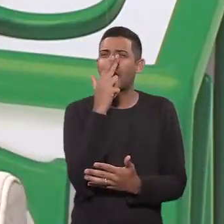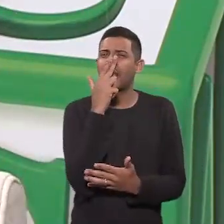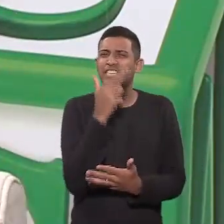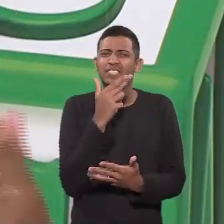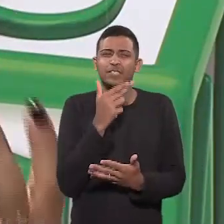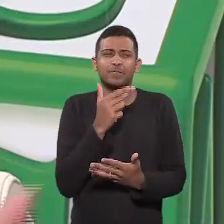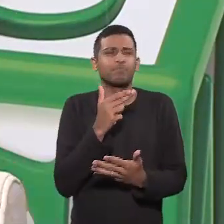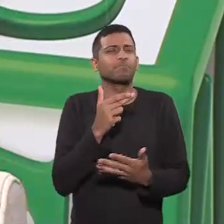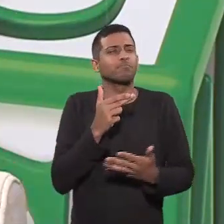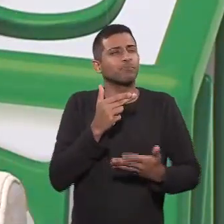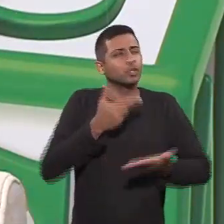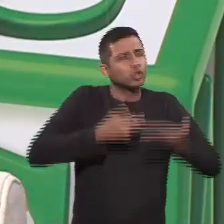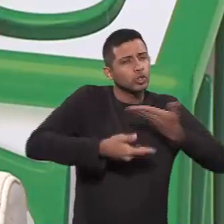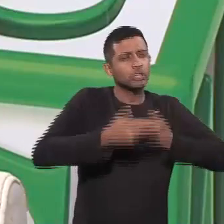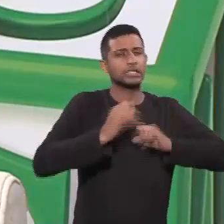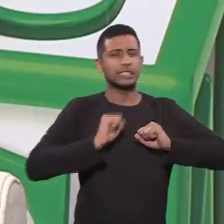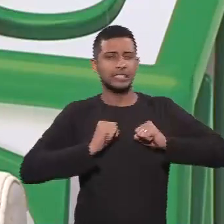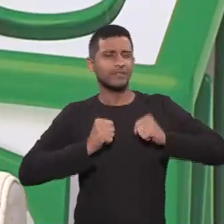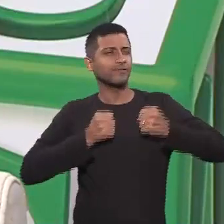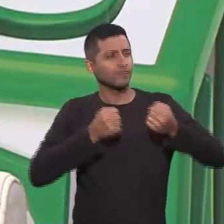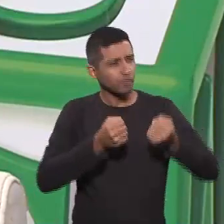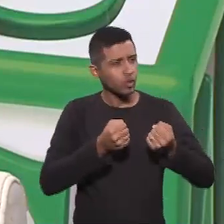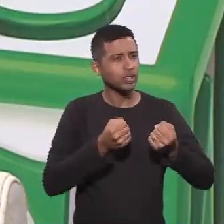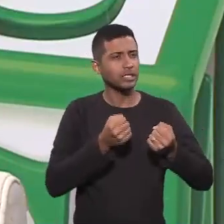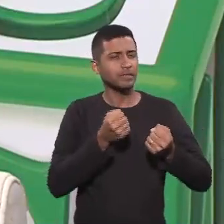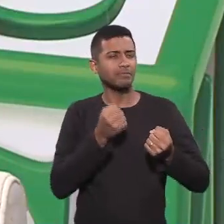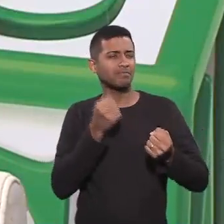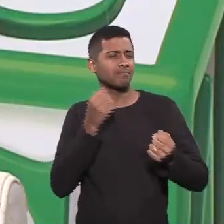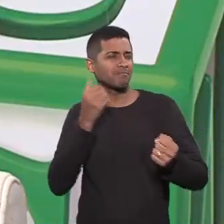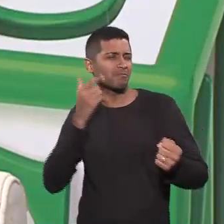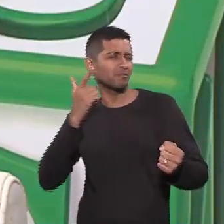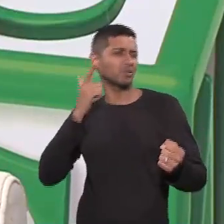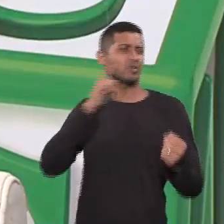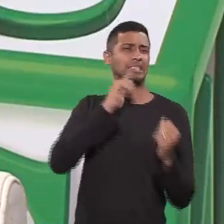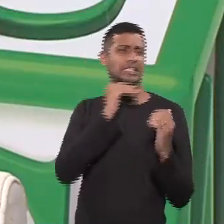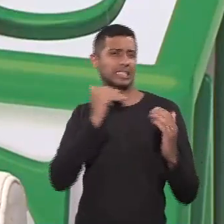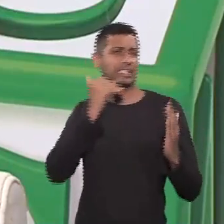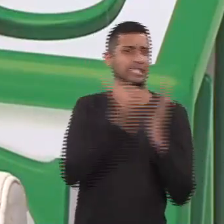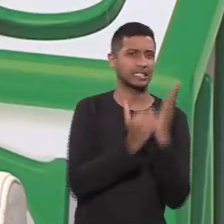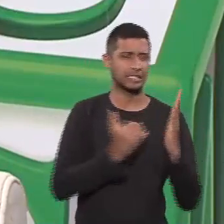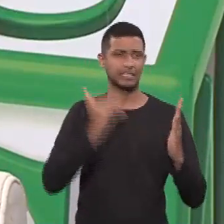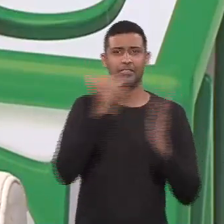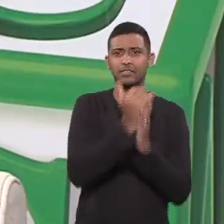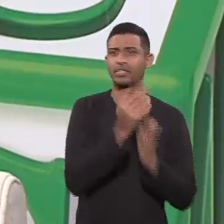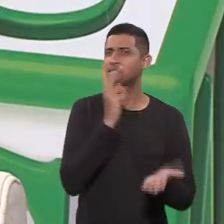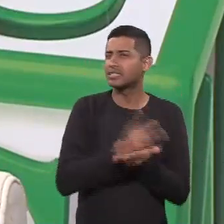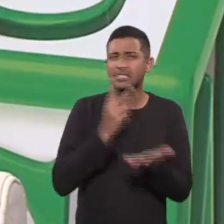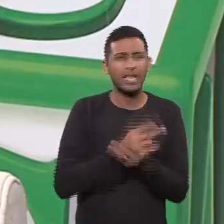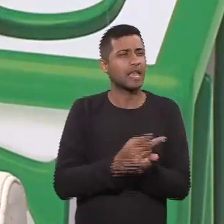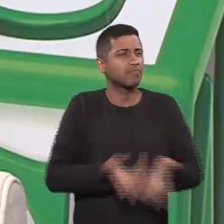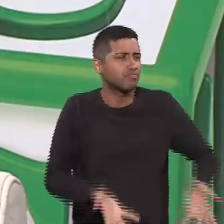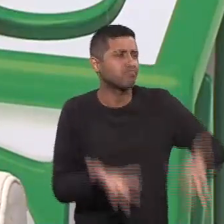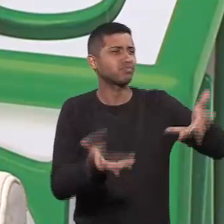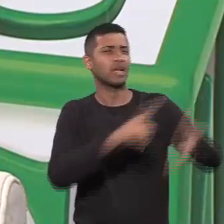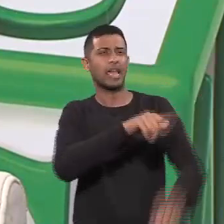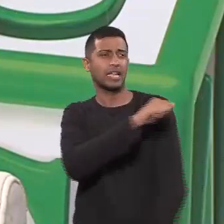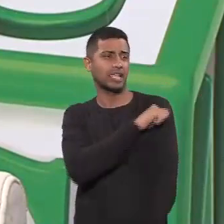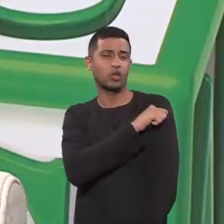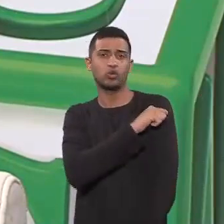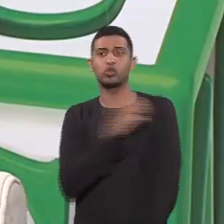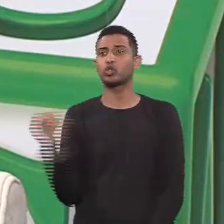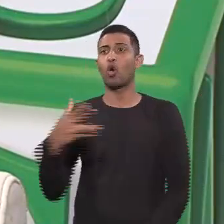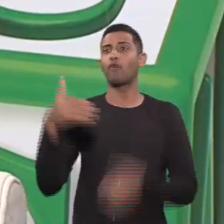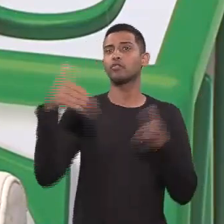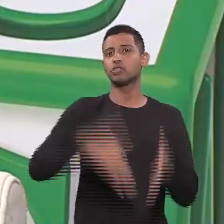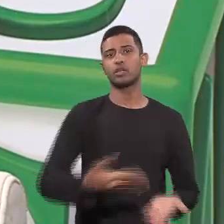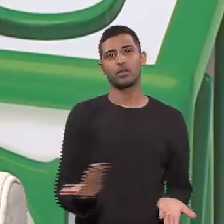abraçando, incluindo, trabalhando para que essa inclusão seja feita a todo instante, a todo momento, com os nossos alunos que